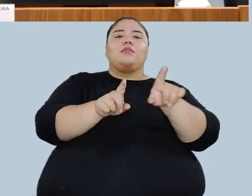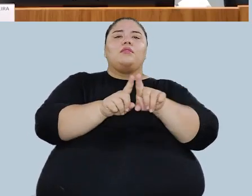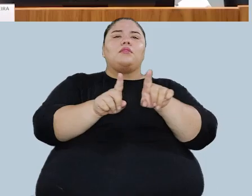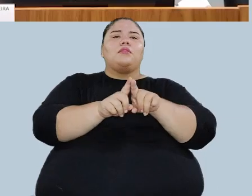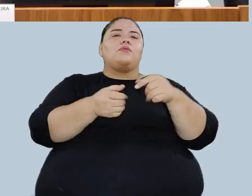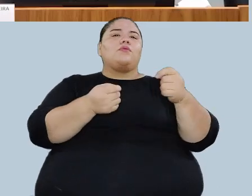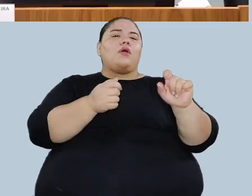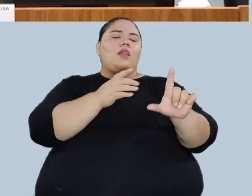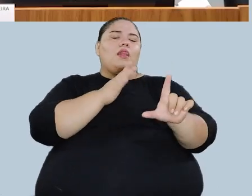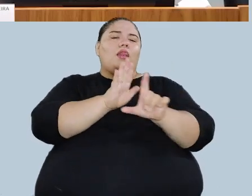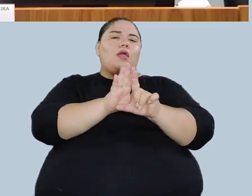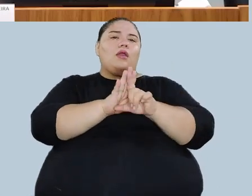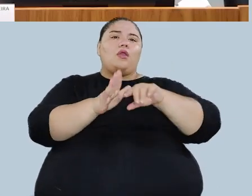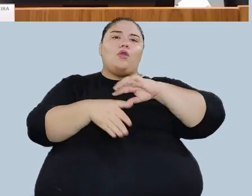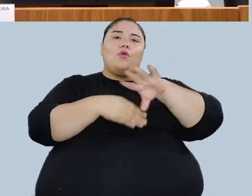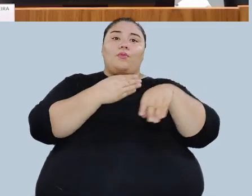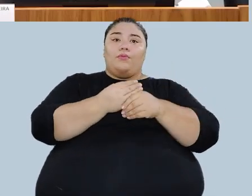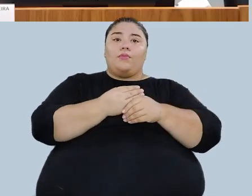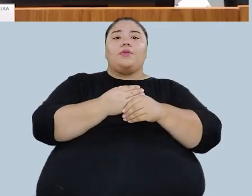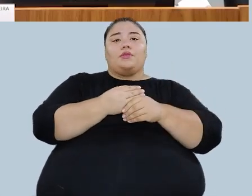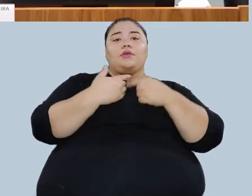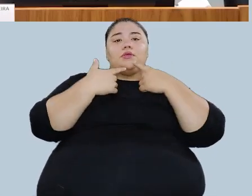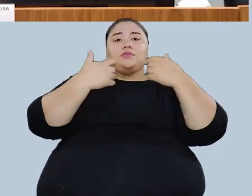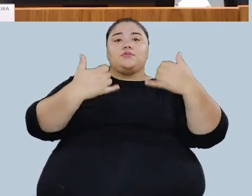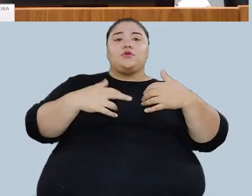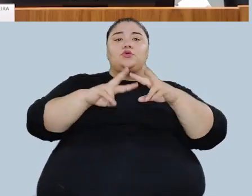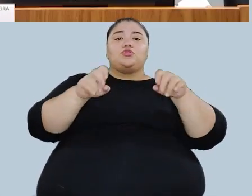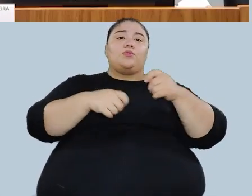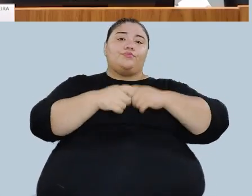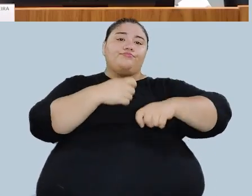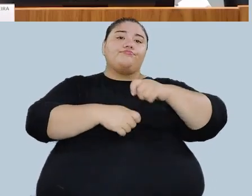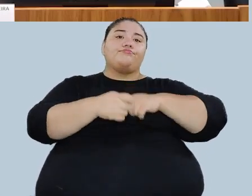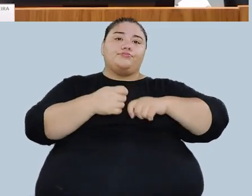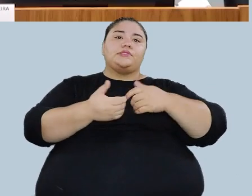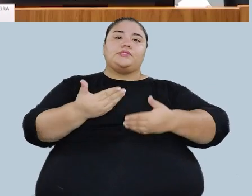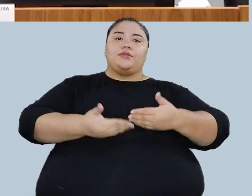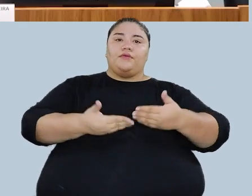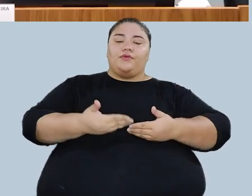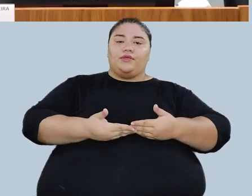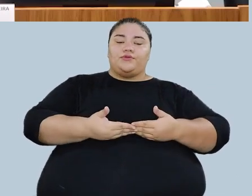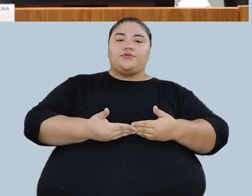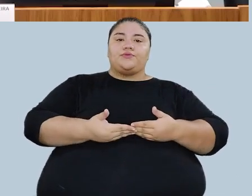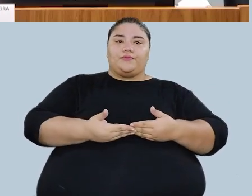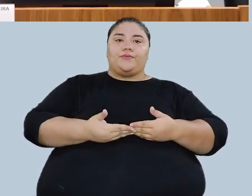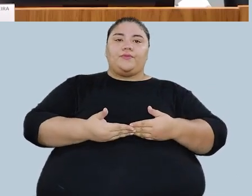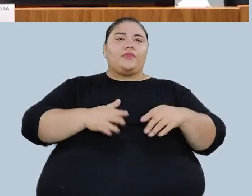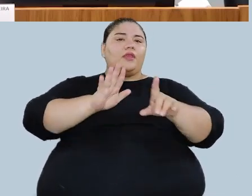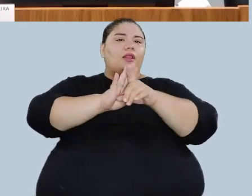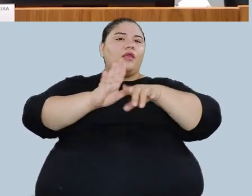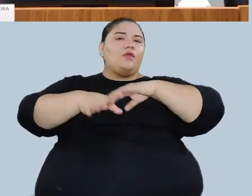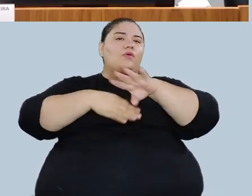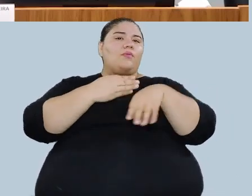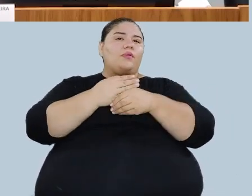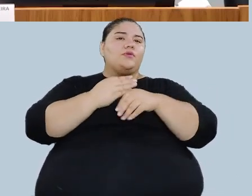previsão de que a lei complementar disporia sobre justamente os serviços financeiros. Então, essa lei